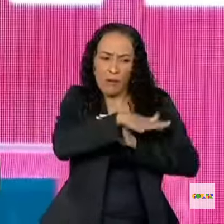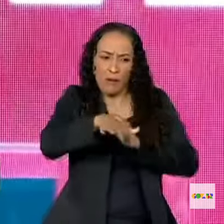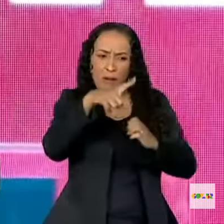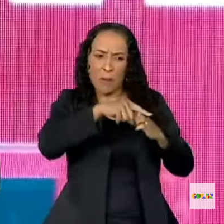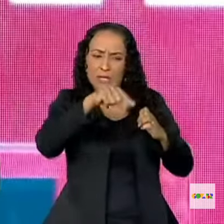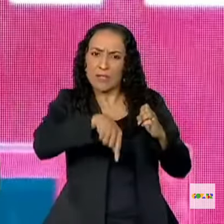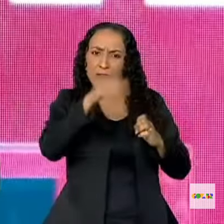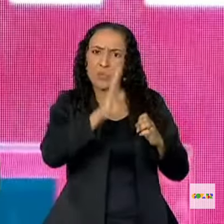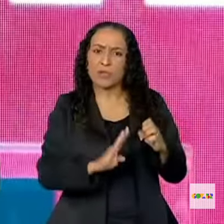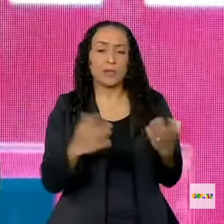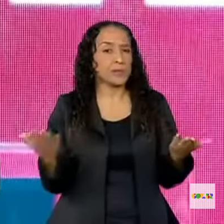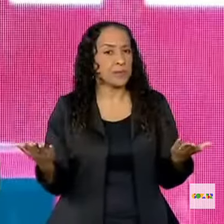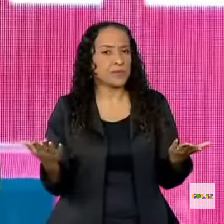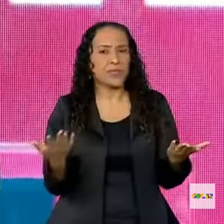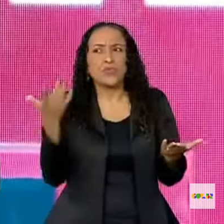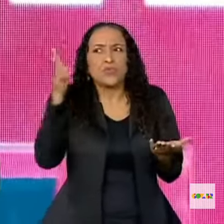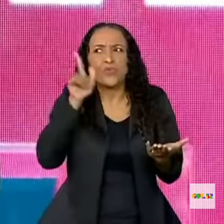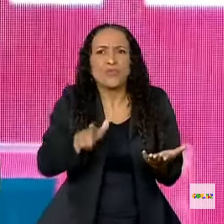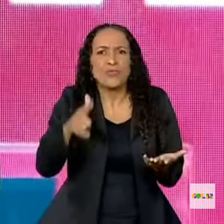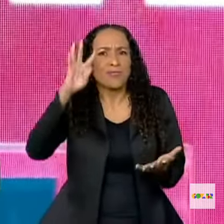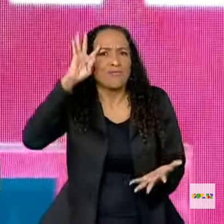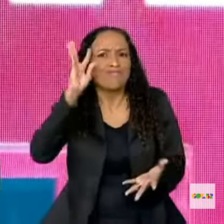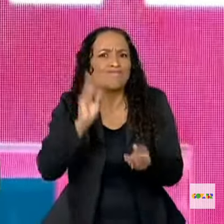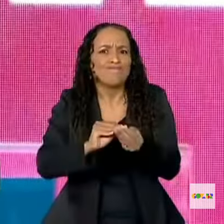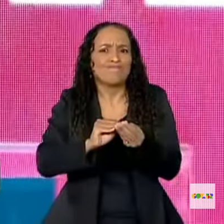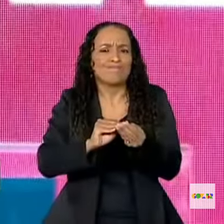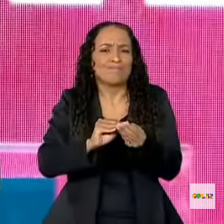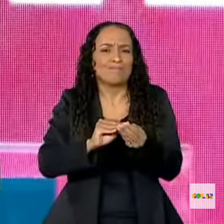doil eu CONSEG